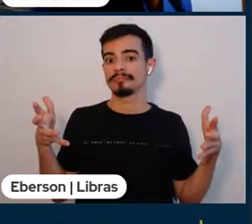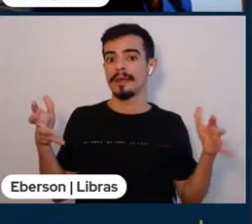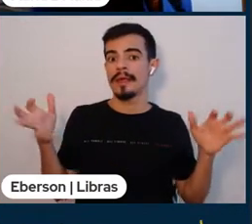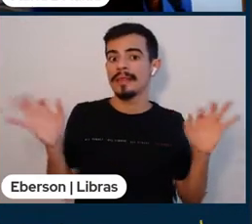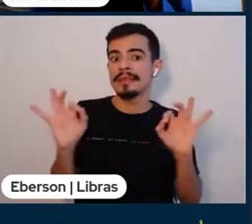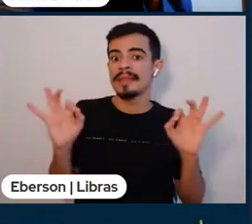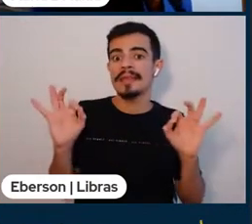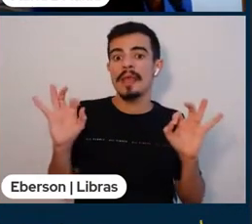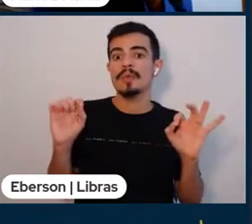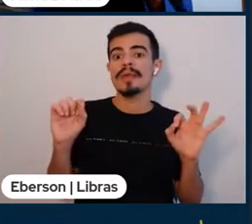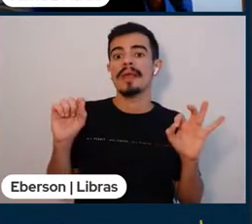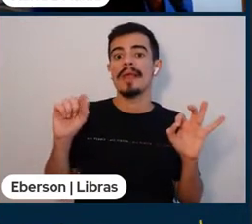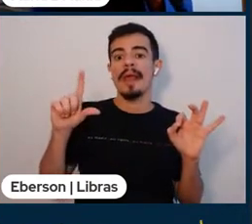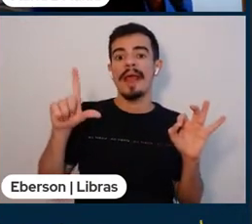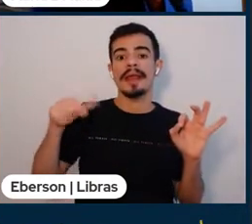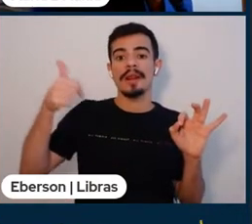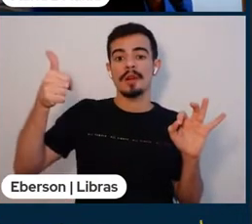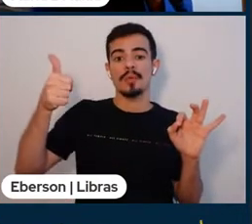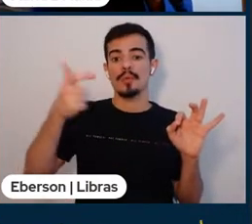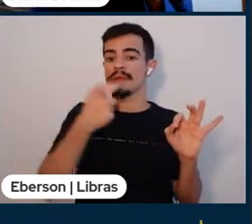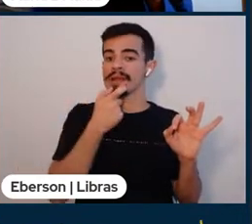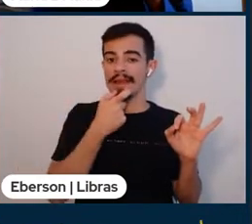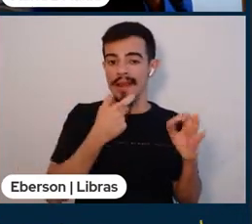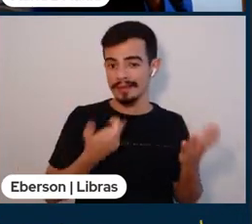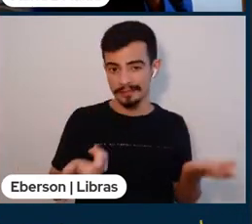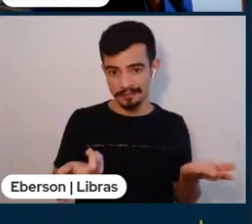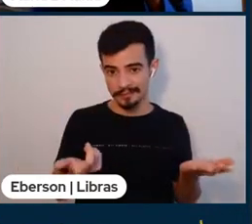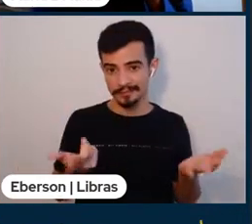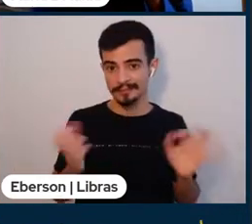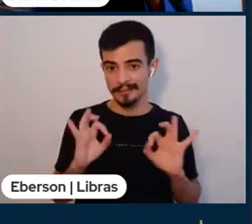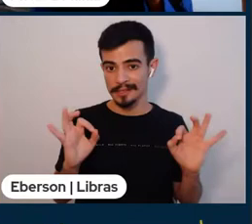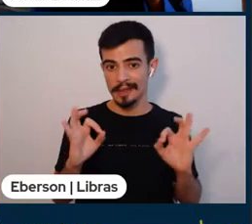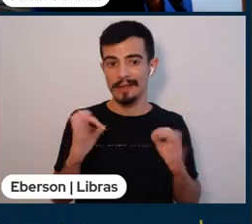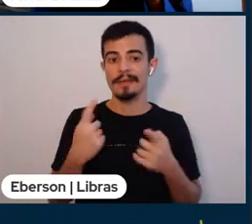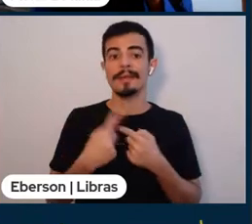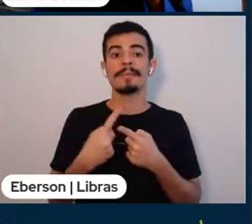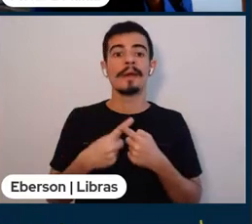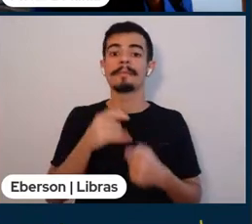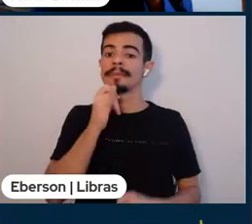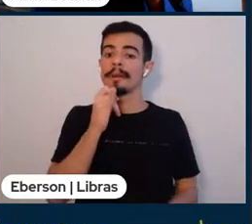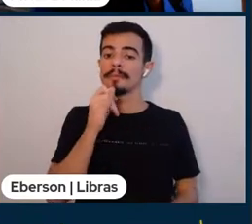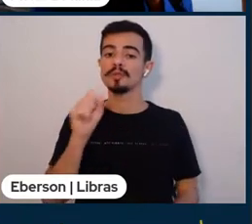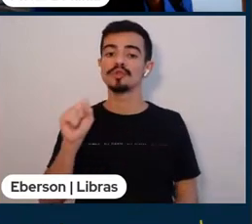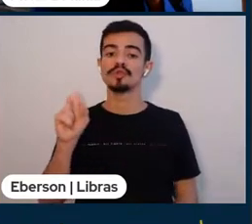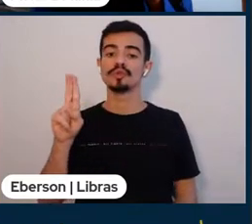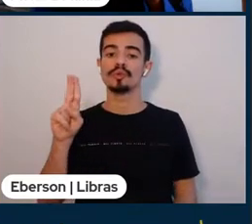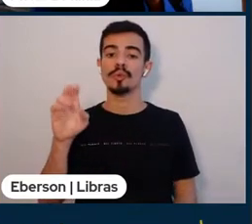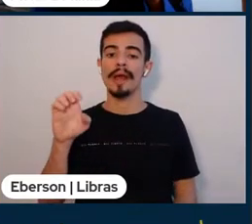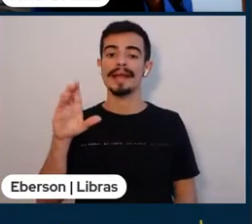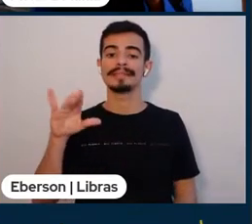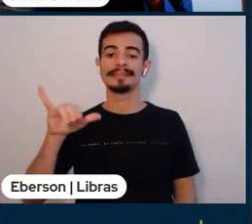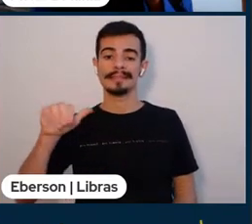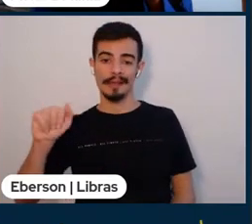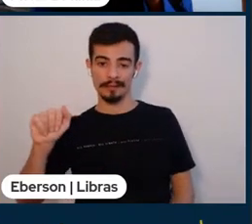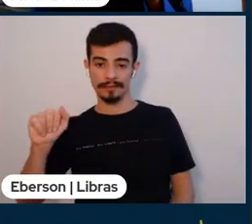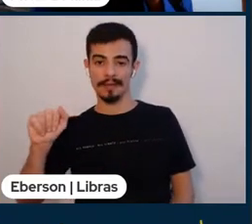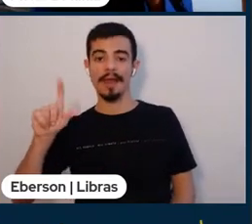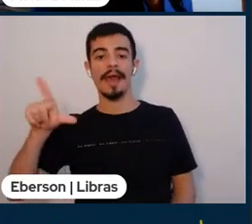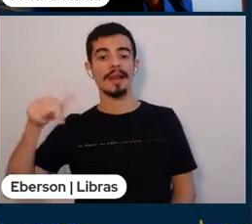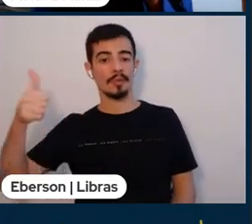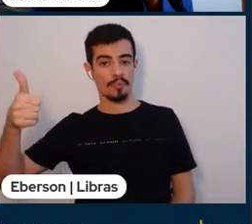primeira língua. Então, sei lá, a pessoa lá da Suécia tem um sueco e o inglês, né? Então, sempre o inglês é como uma segunda